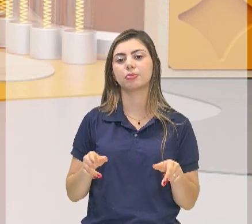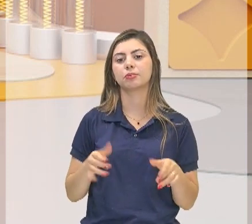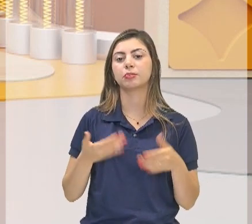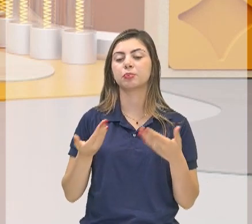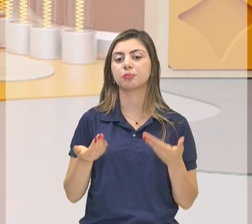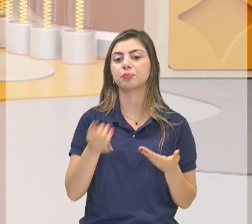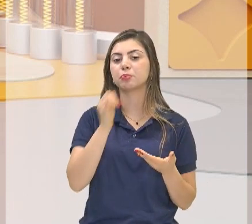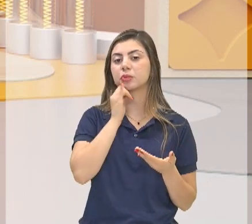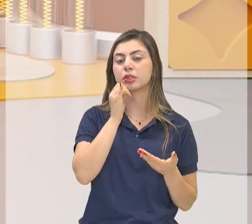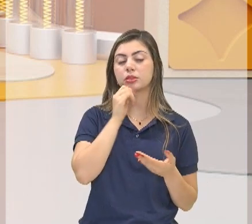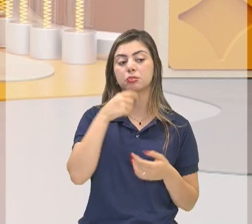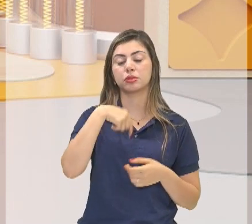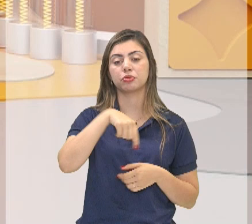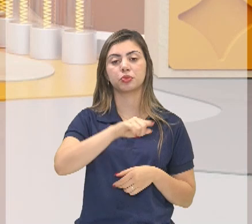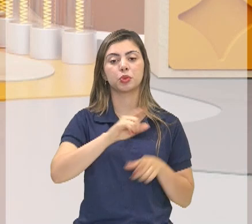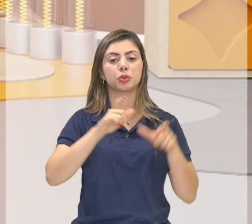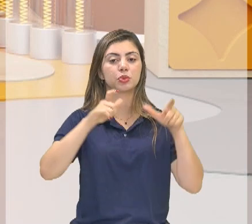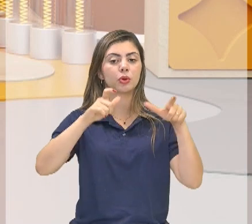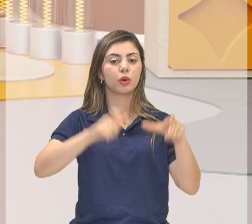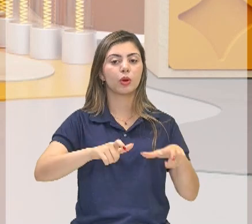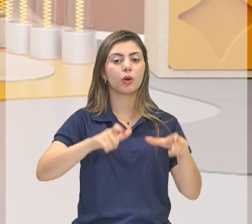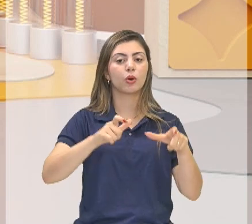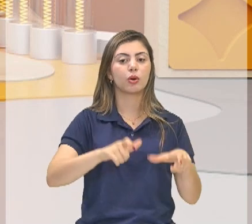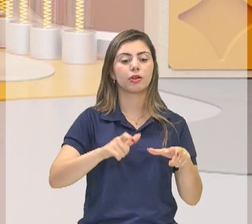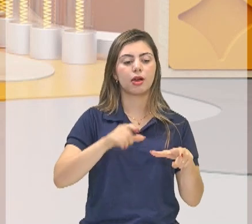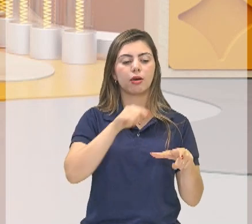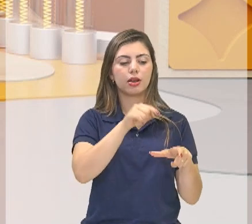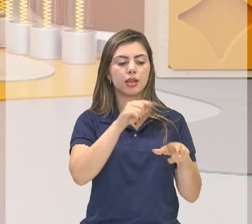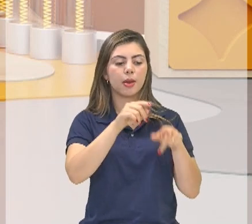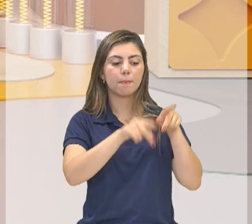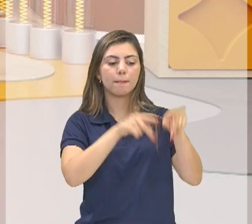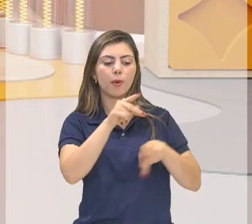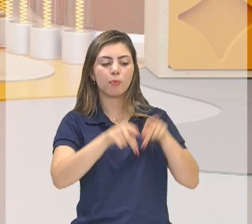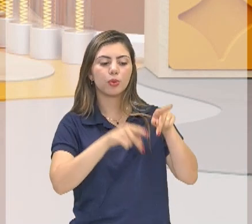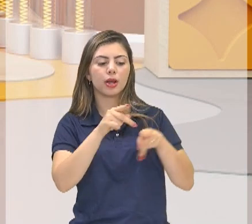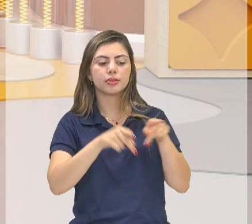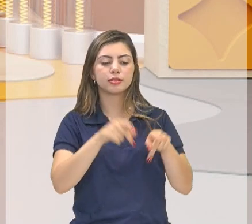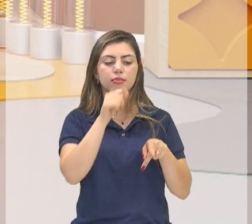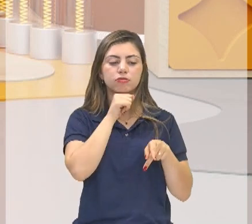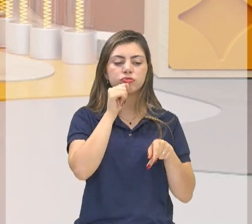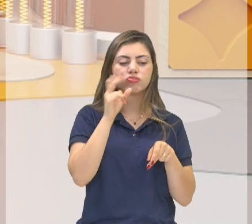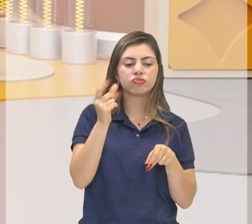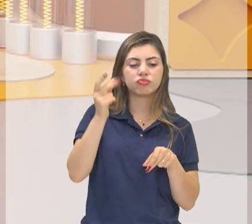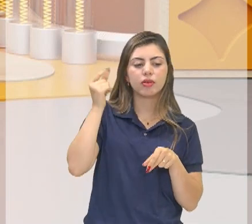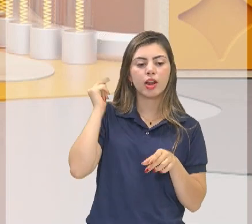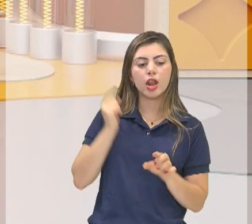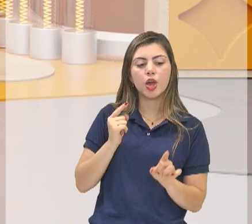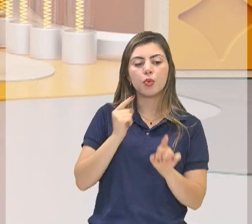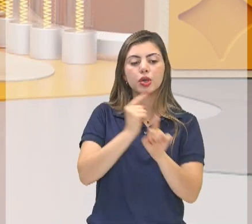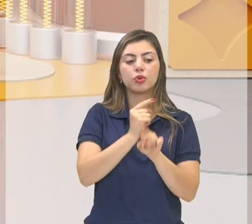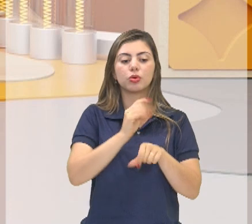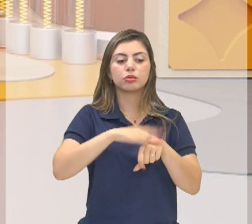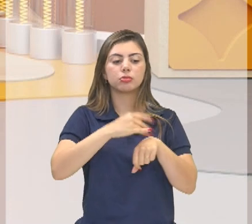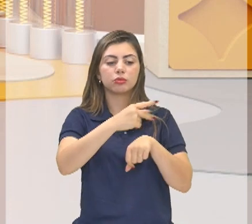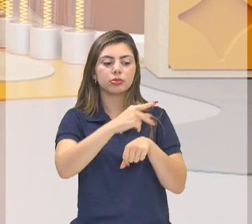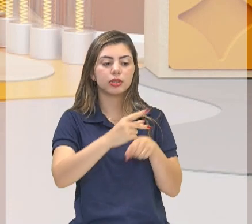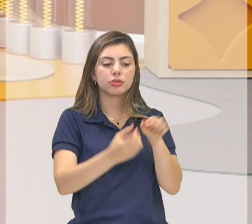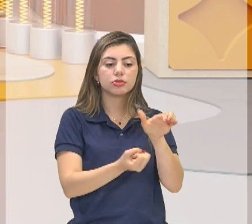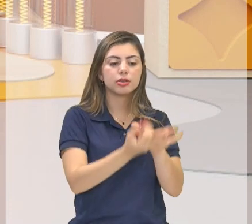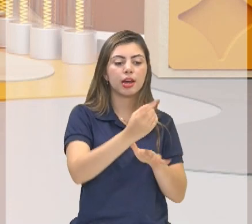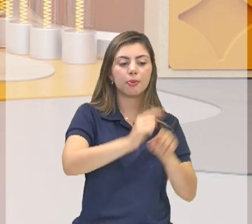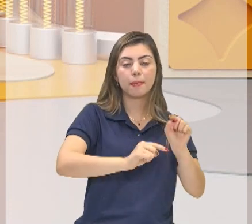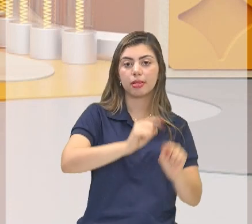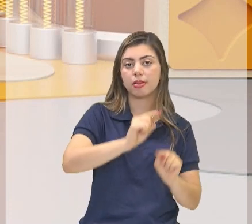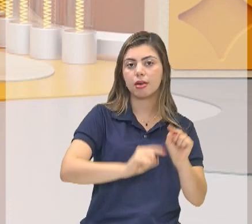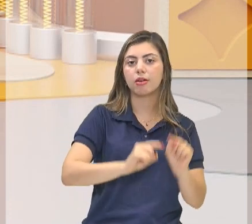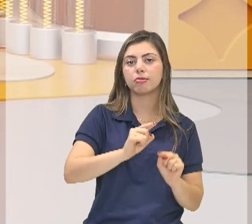determinado local que viveu um povo antigo e eu encontro um material que eles produziram.